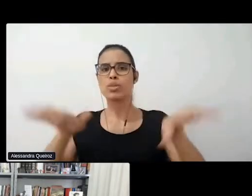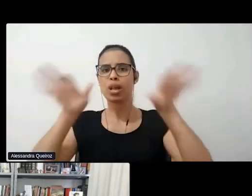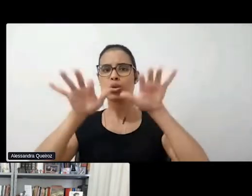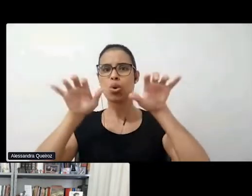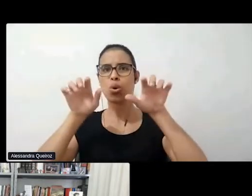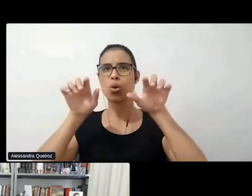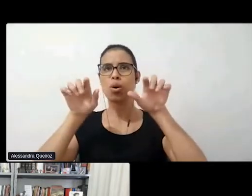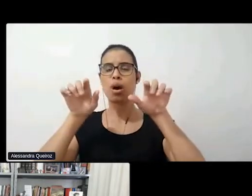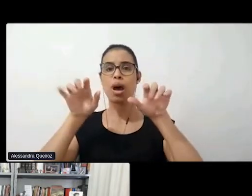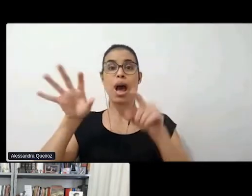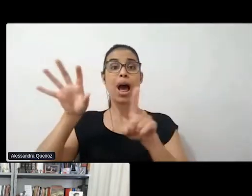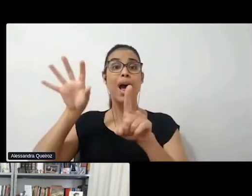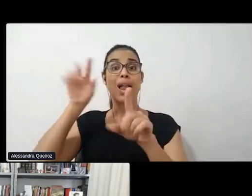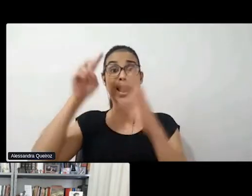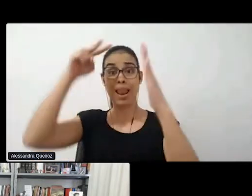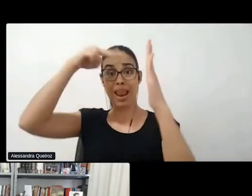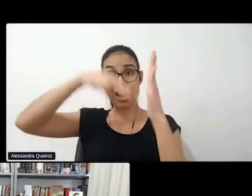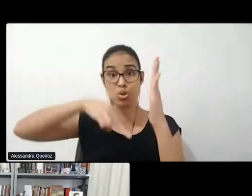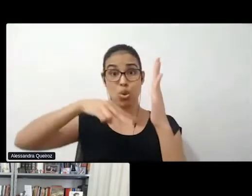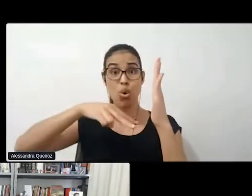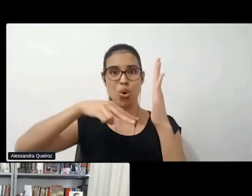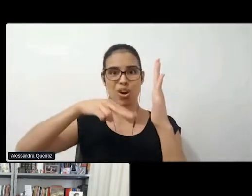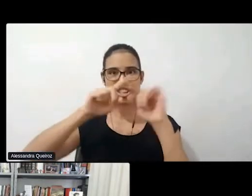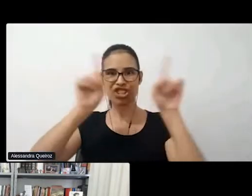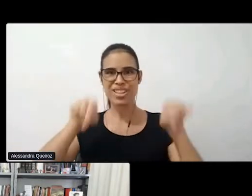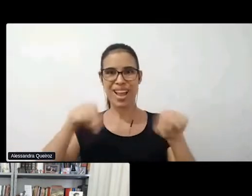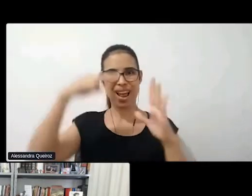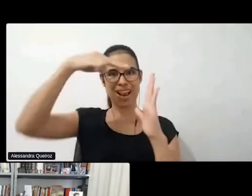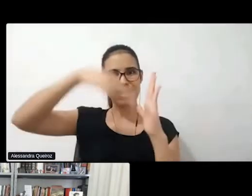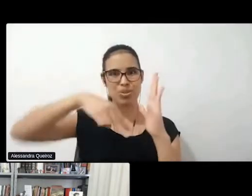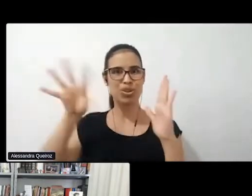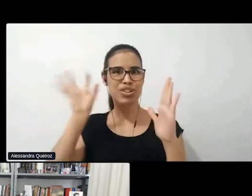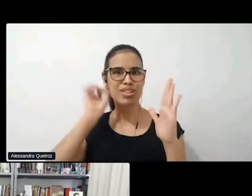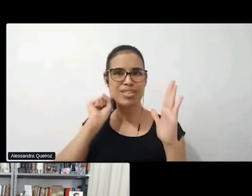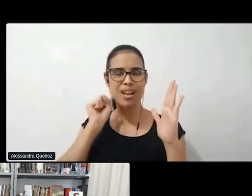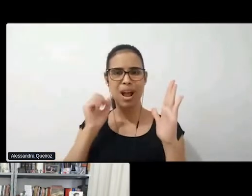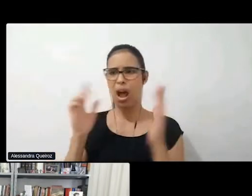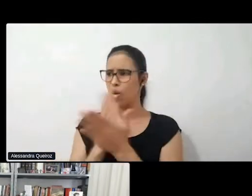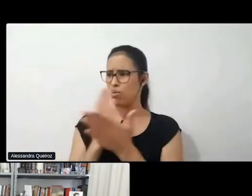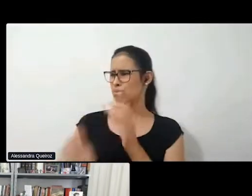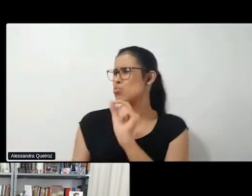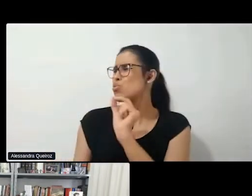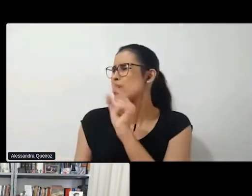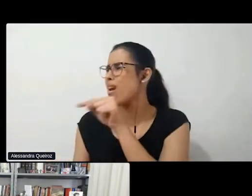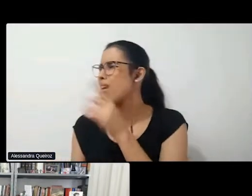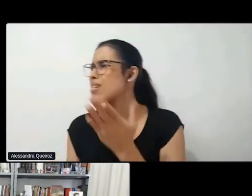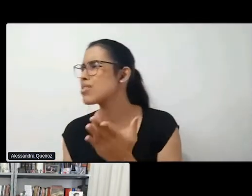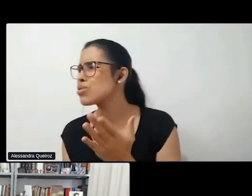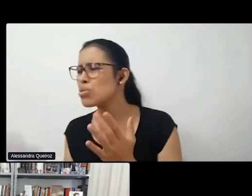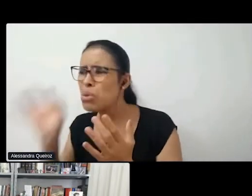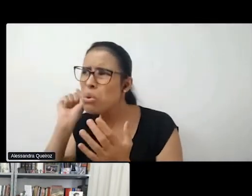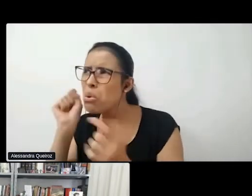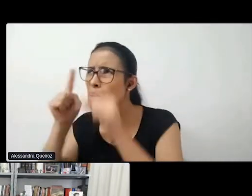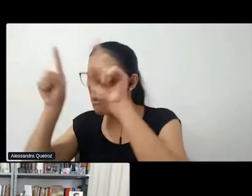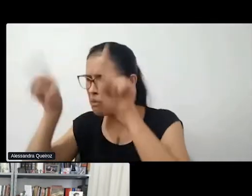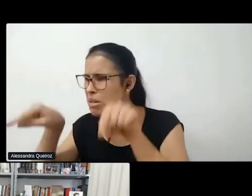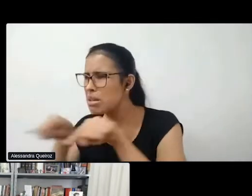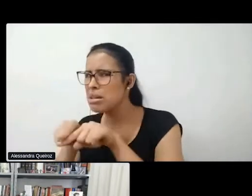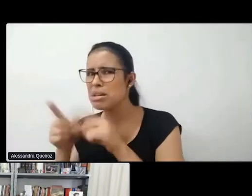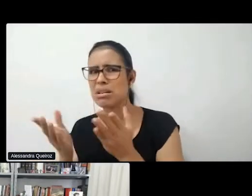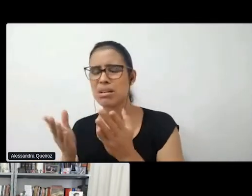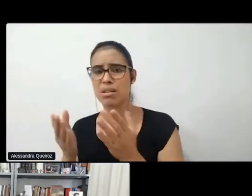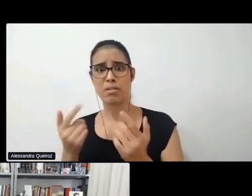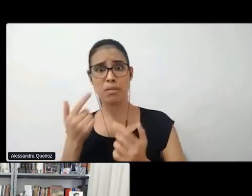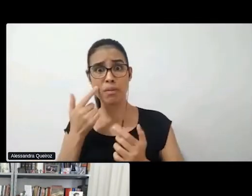Até falando, poxa, eu não sabia que era assim que utilizava celular. Então, até trazendo uma visão da